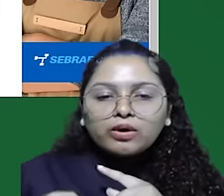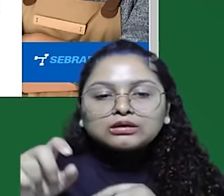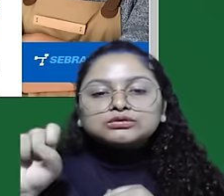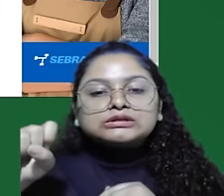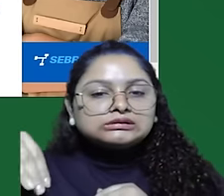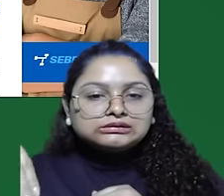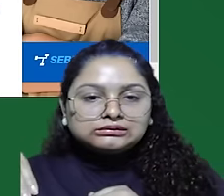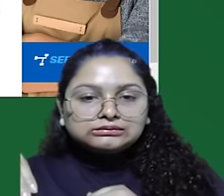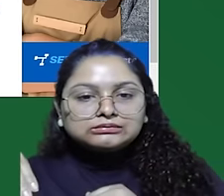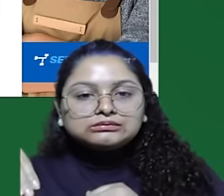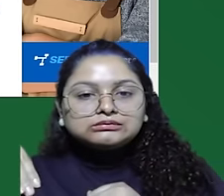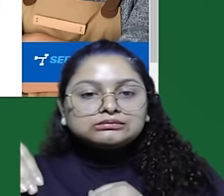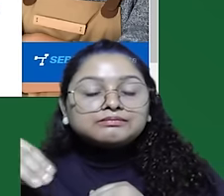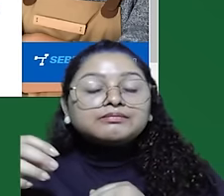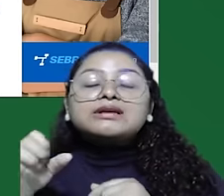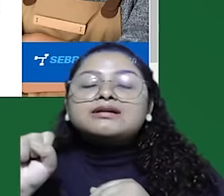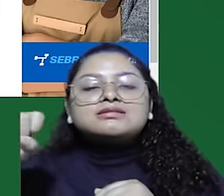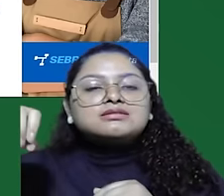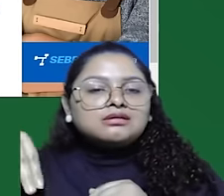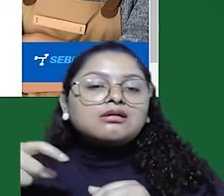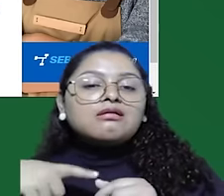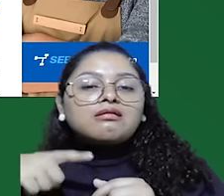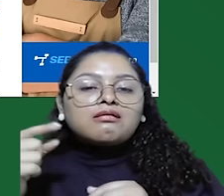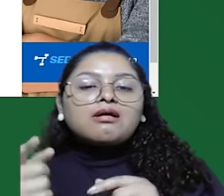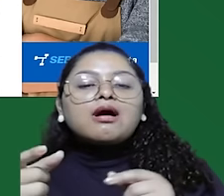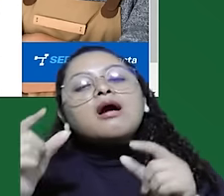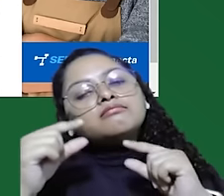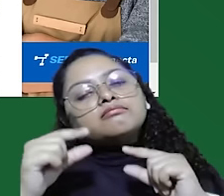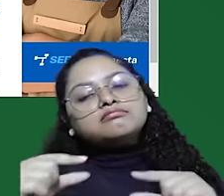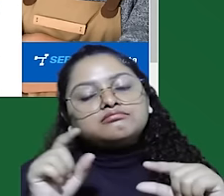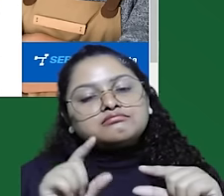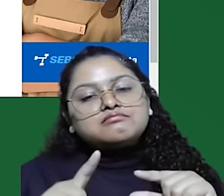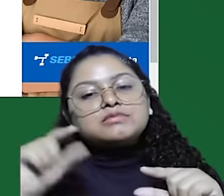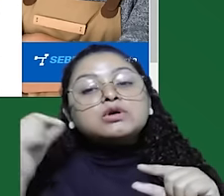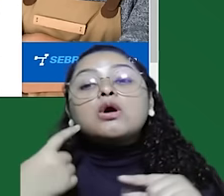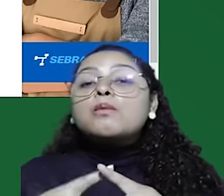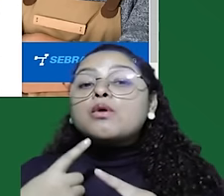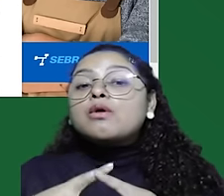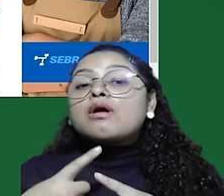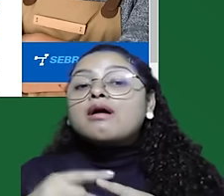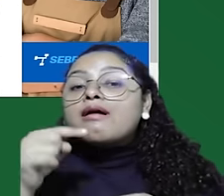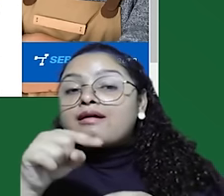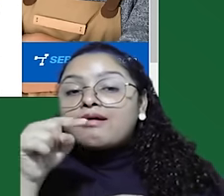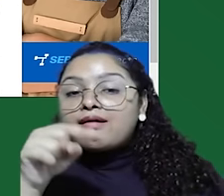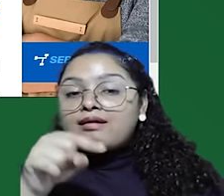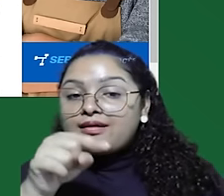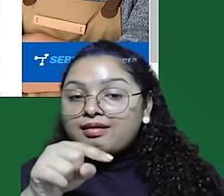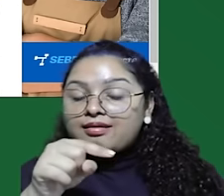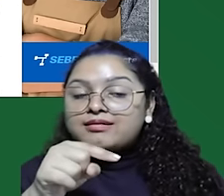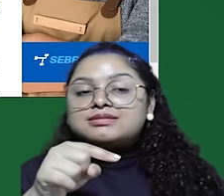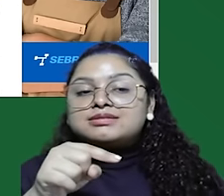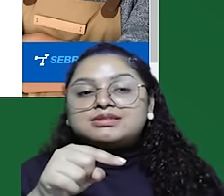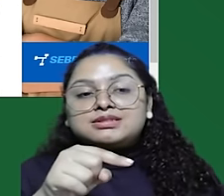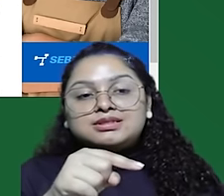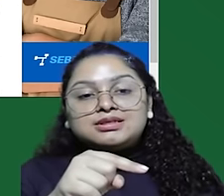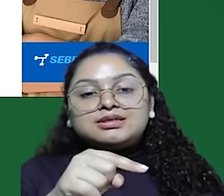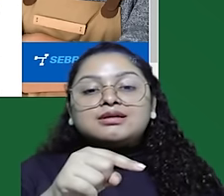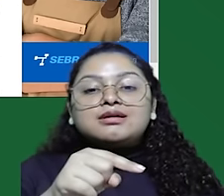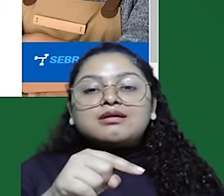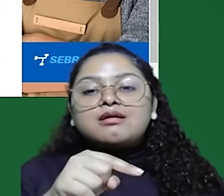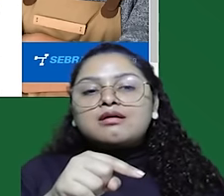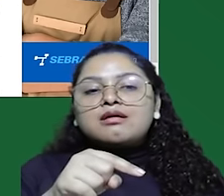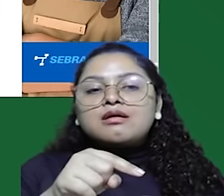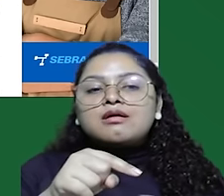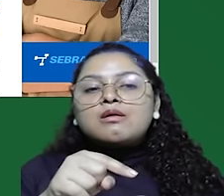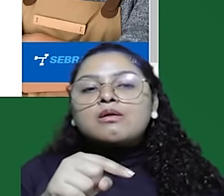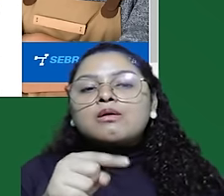essa aqui mesmo lucro presumido barra real por qu com ela o regime tributário normal que é aquele